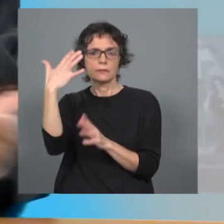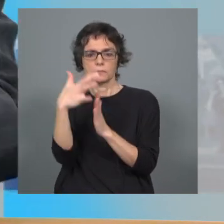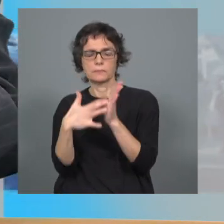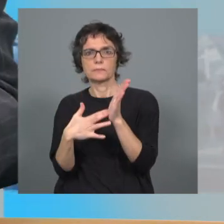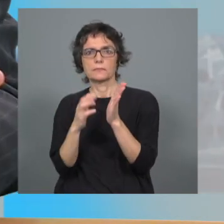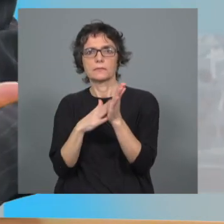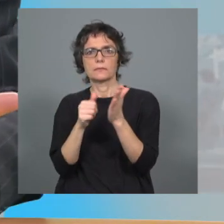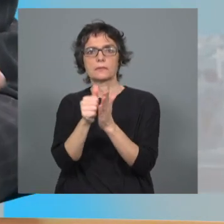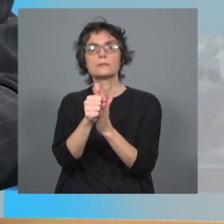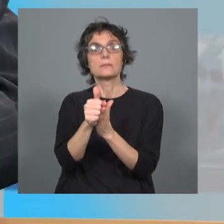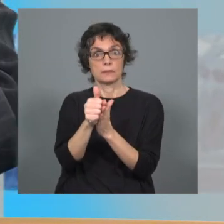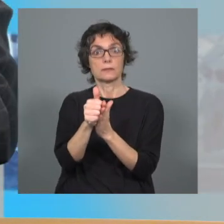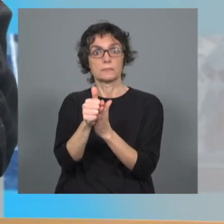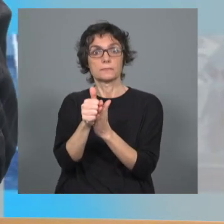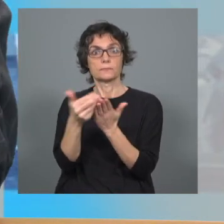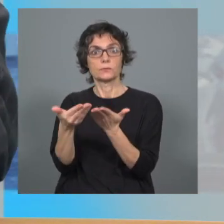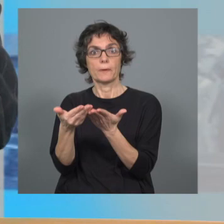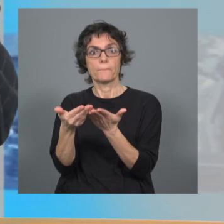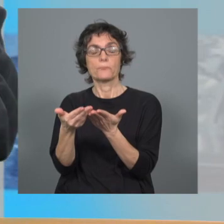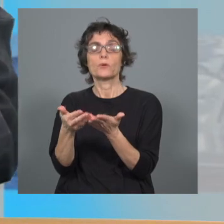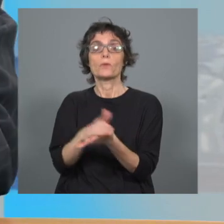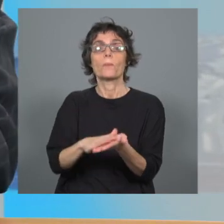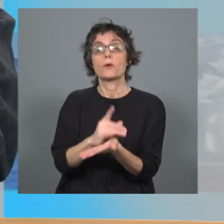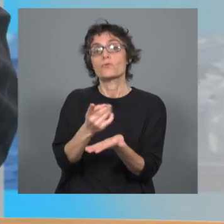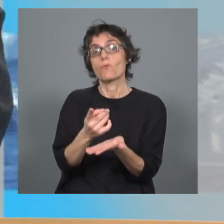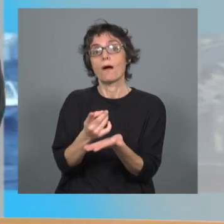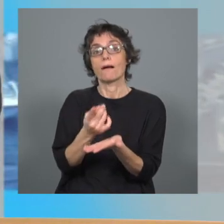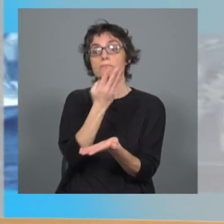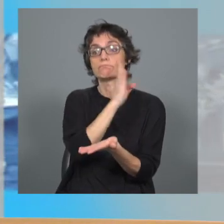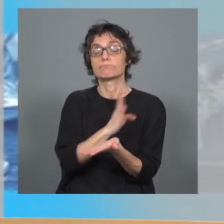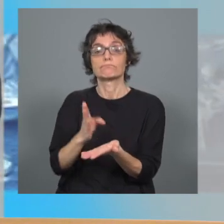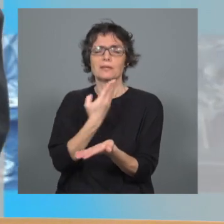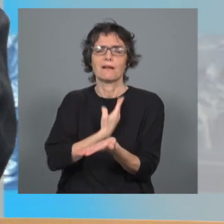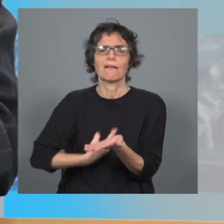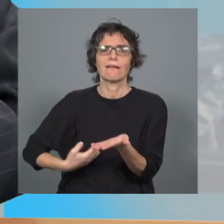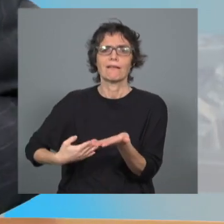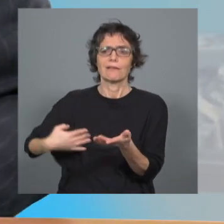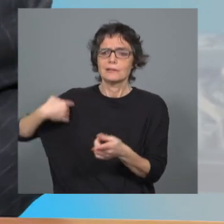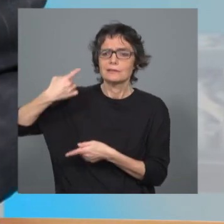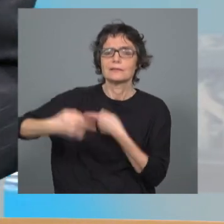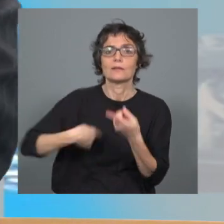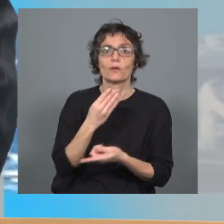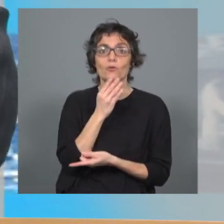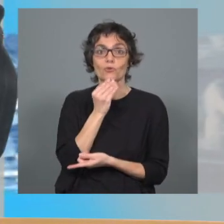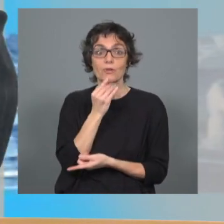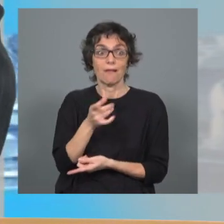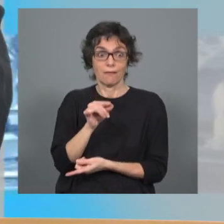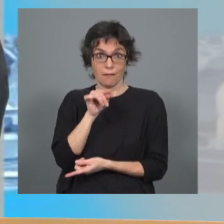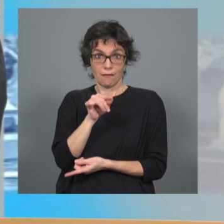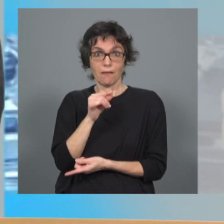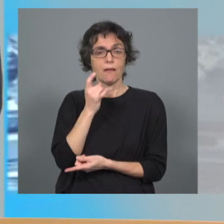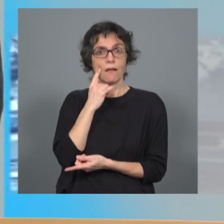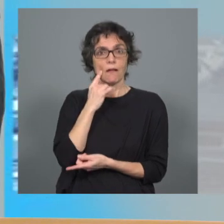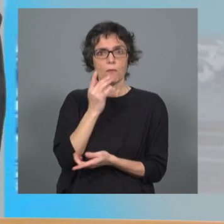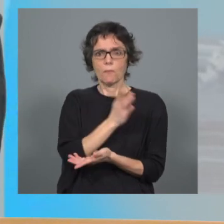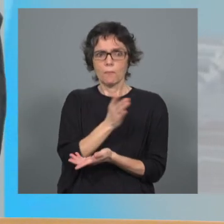bíblicos. Ela é fundamentada na própria tradição judaica, que também tinha o momento da Páscoa como um momento marcante da